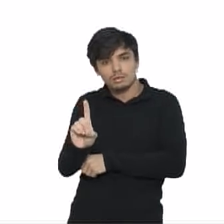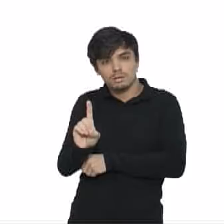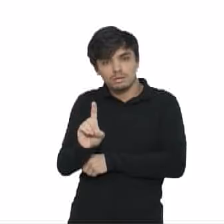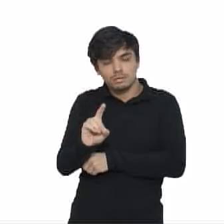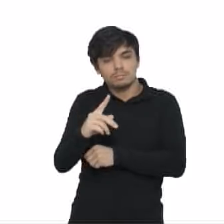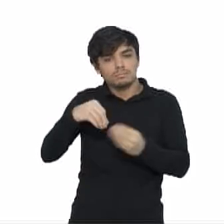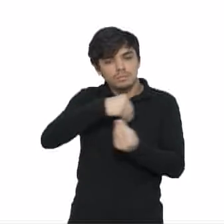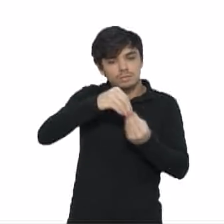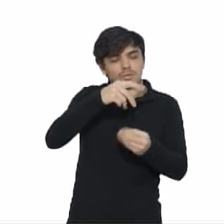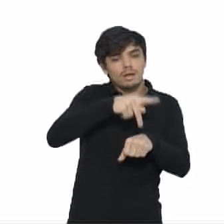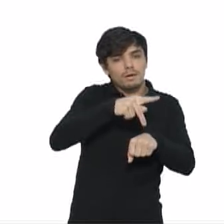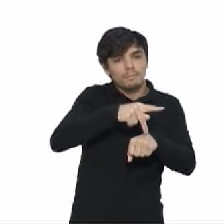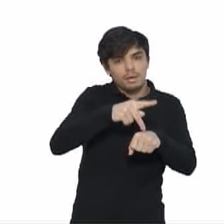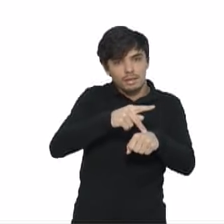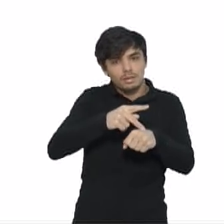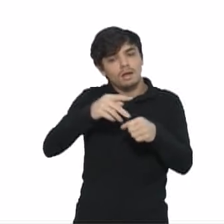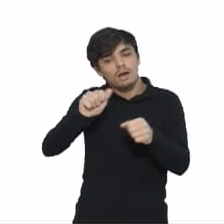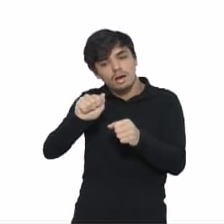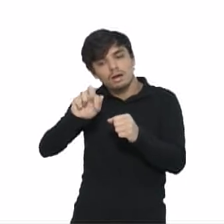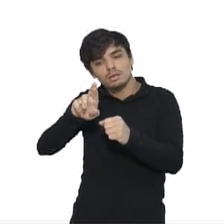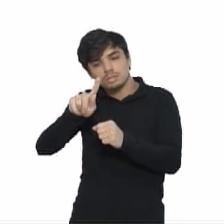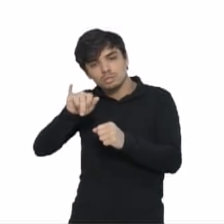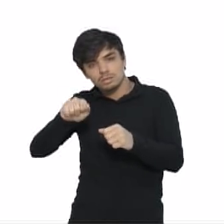e conchas trituradas.